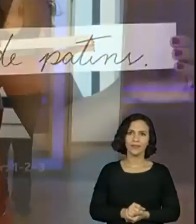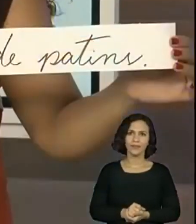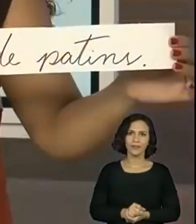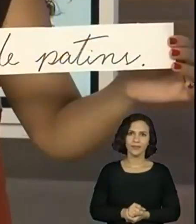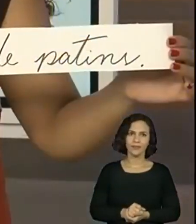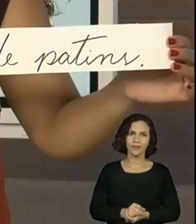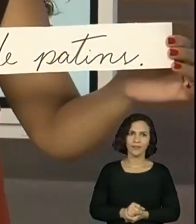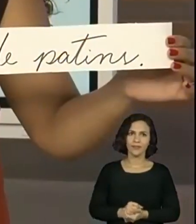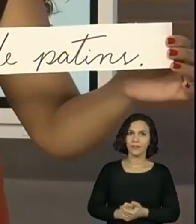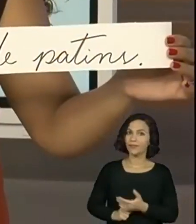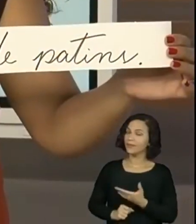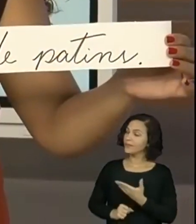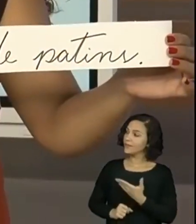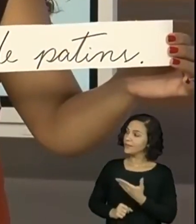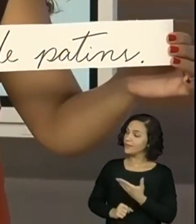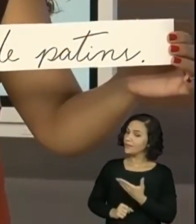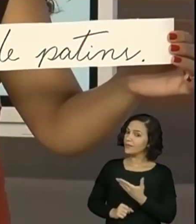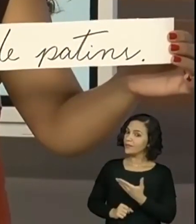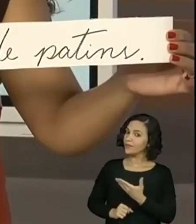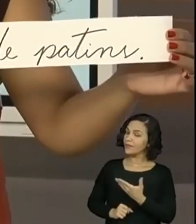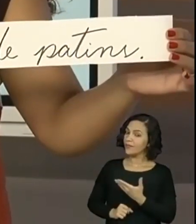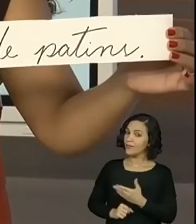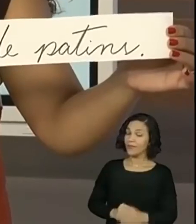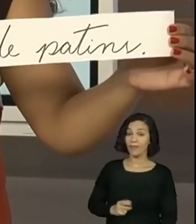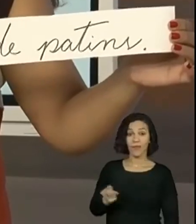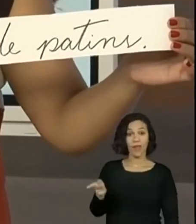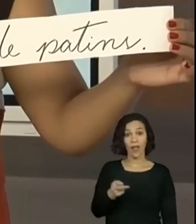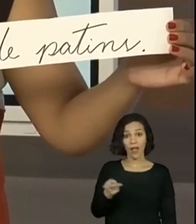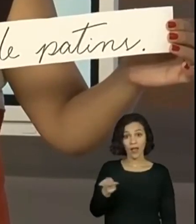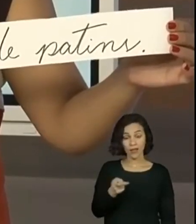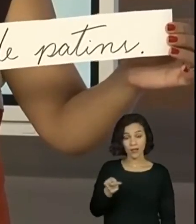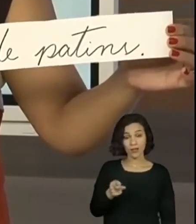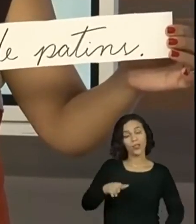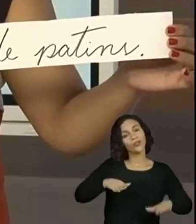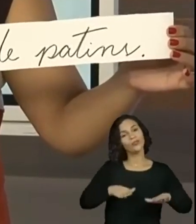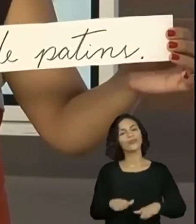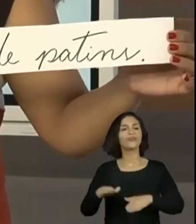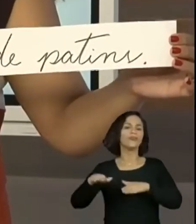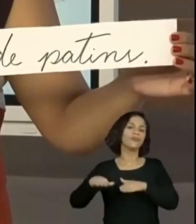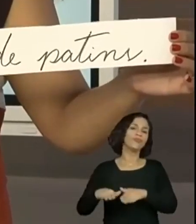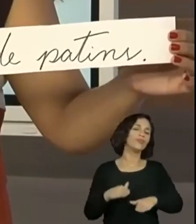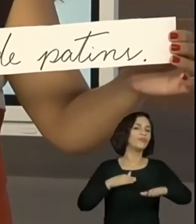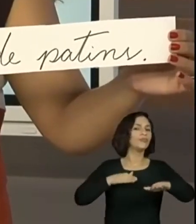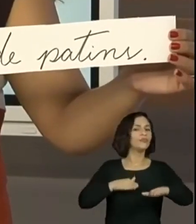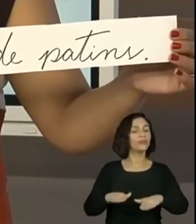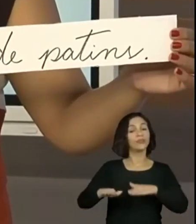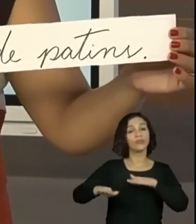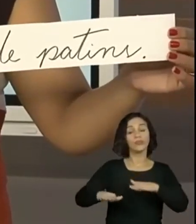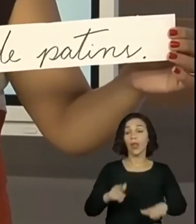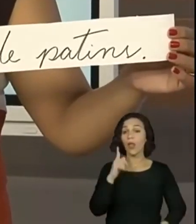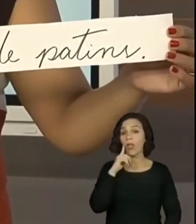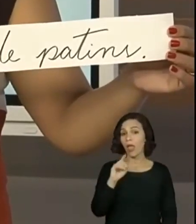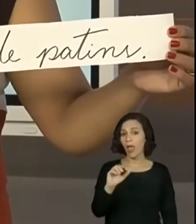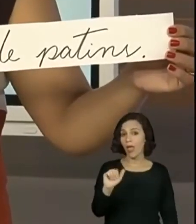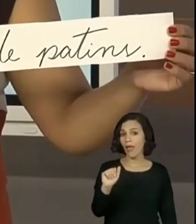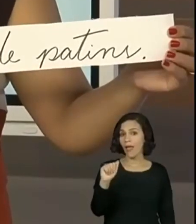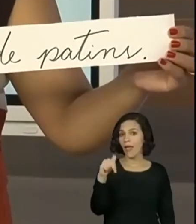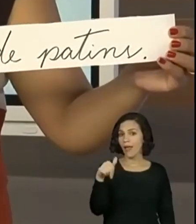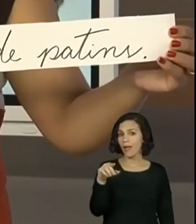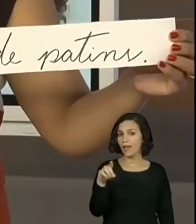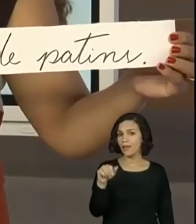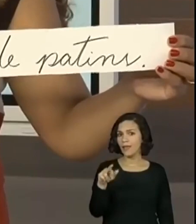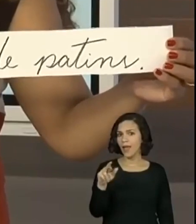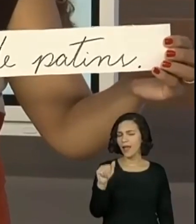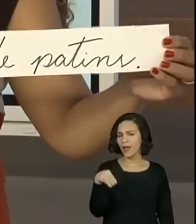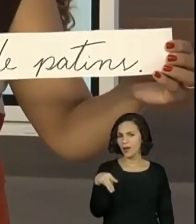Vamos ver. Eles andaram de patins. Deve Eles ter sido muito divertido. De